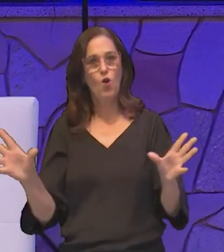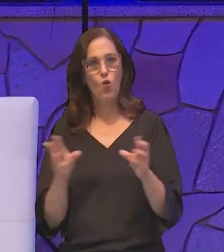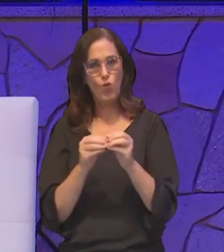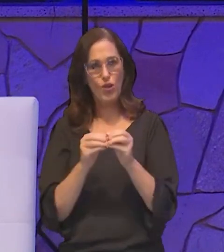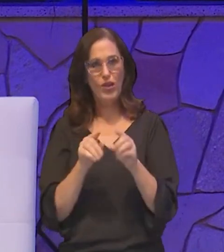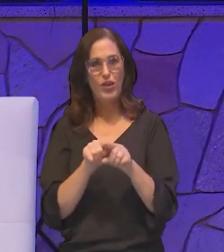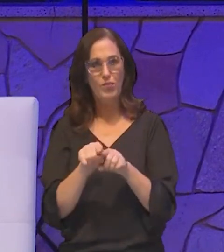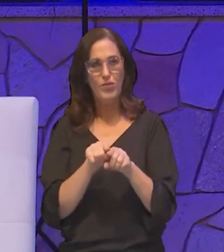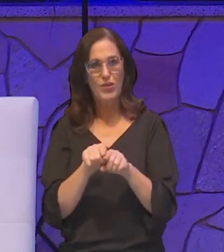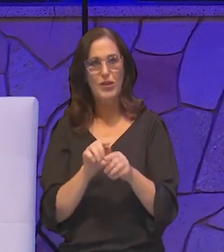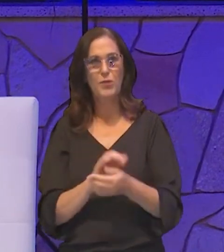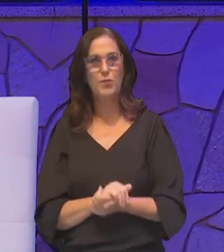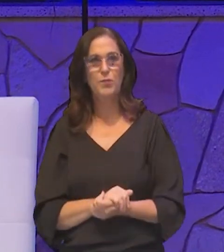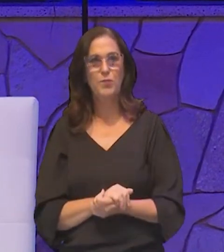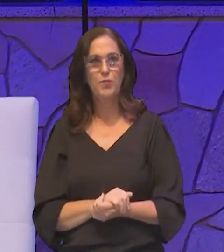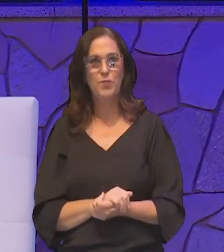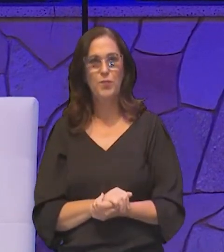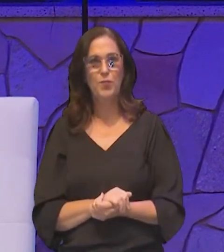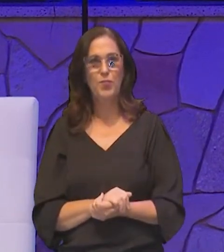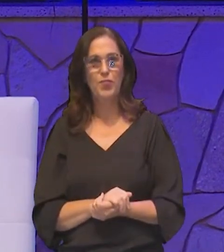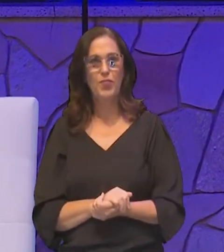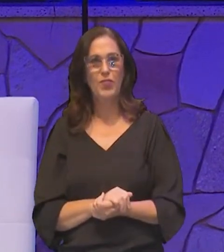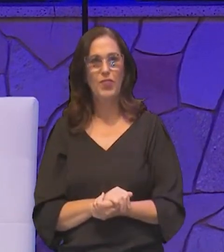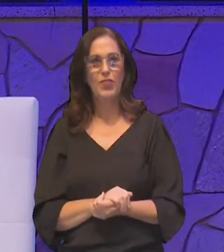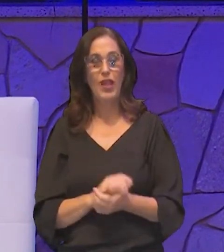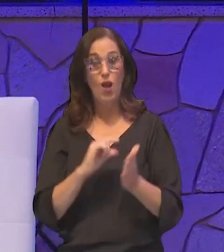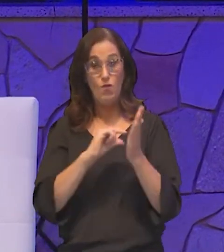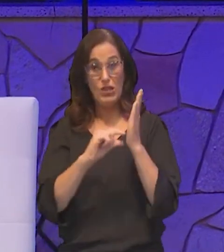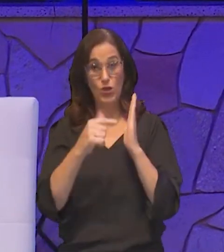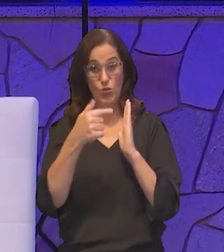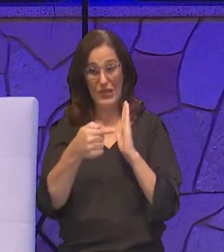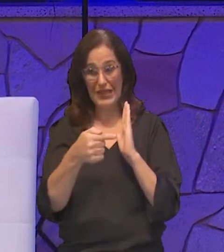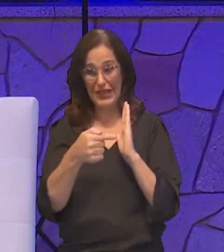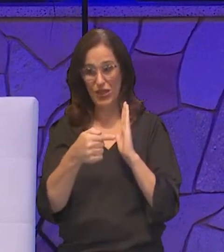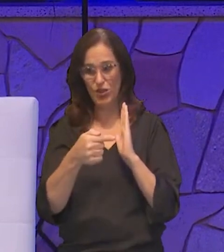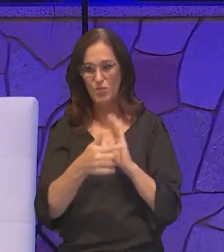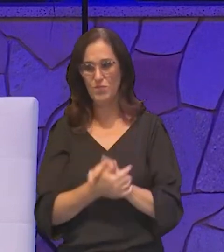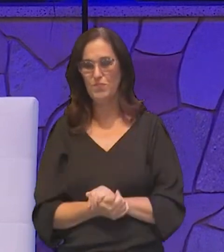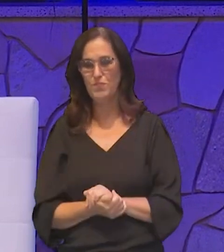meus irmãos, lendo o versículo 7: